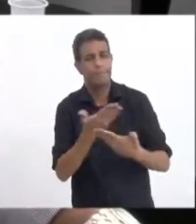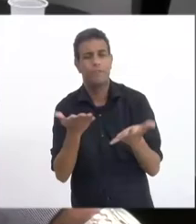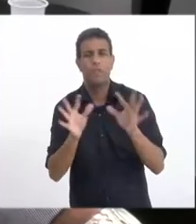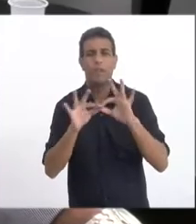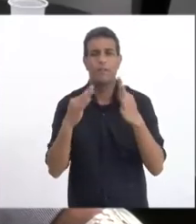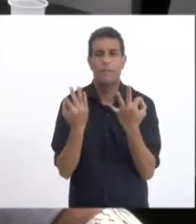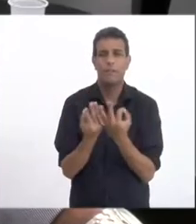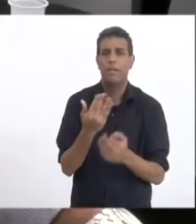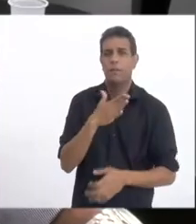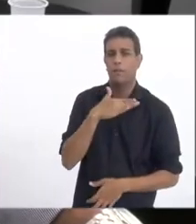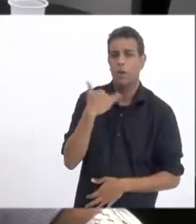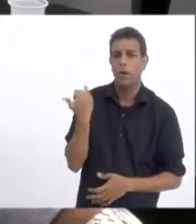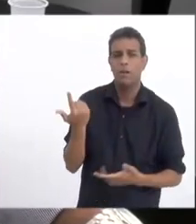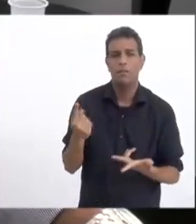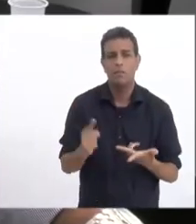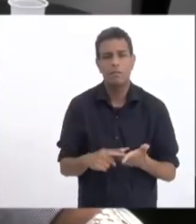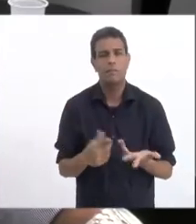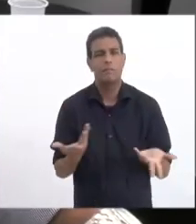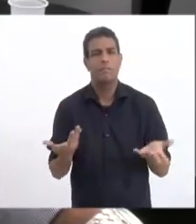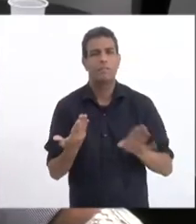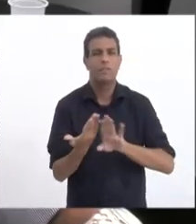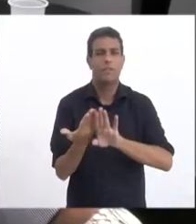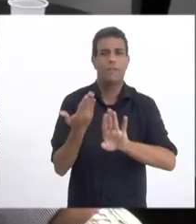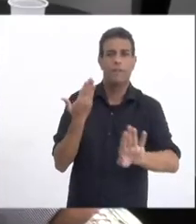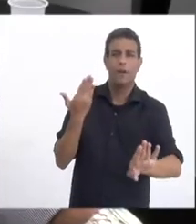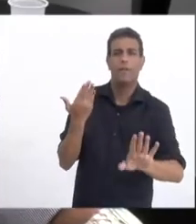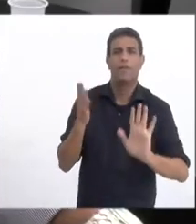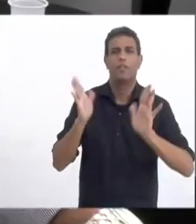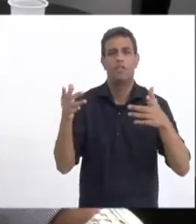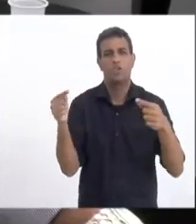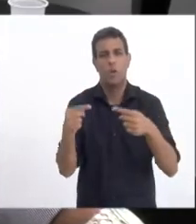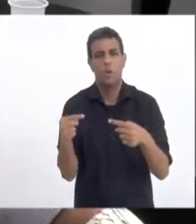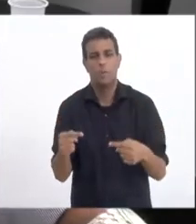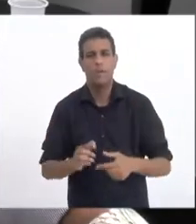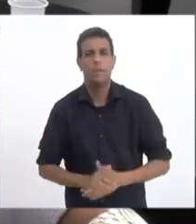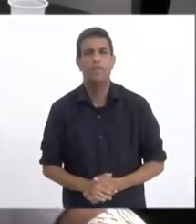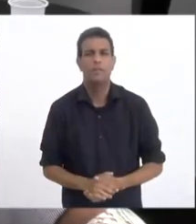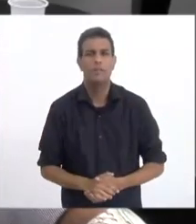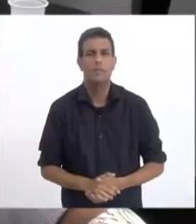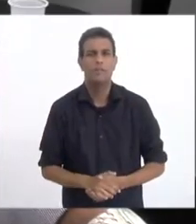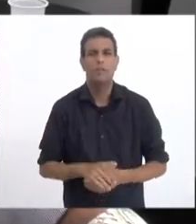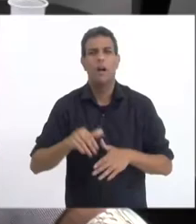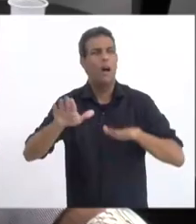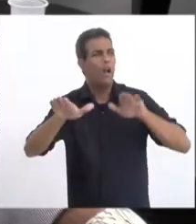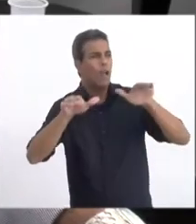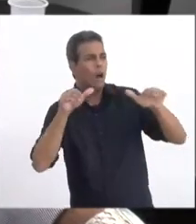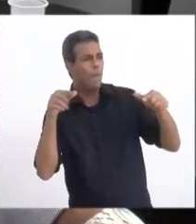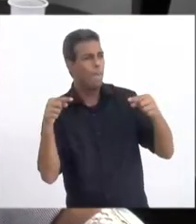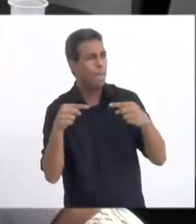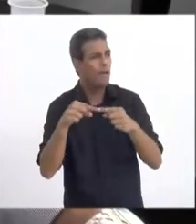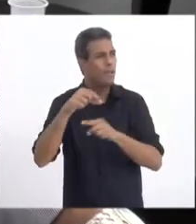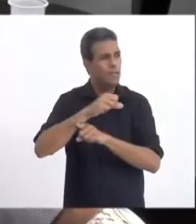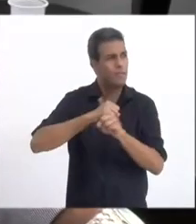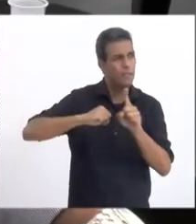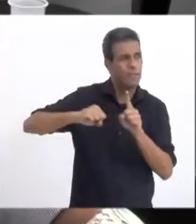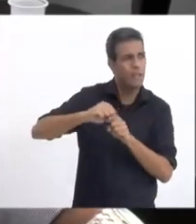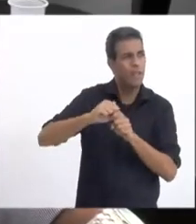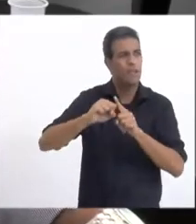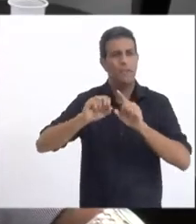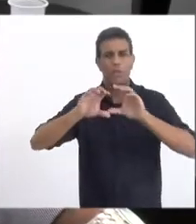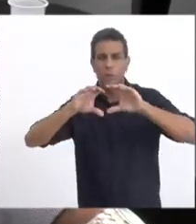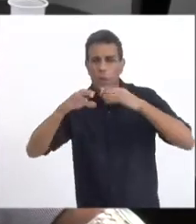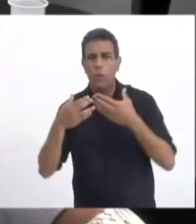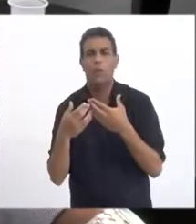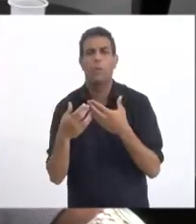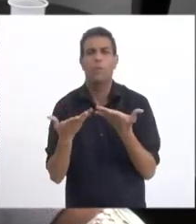família, né? Fui afastado da família, fui chamado no meio da sociedade como